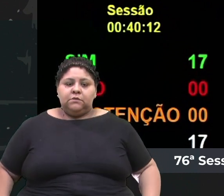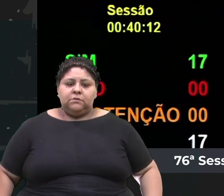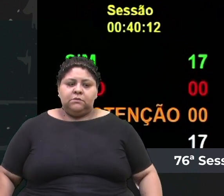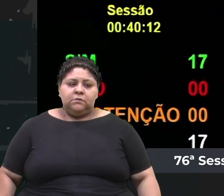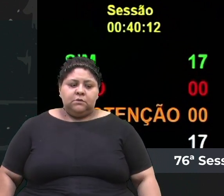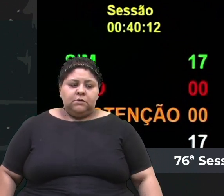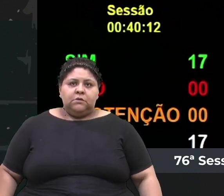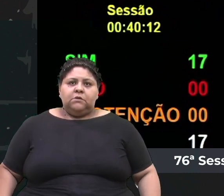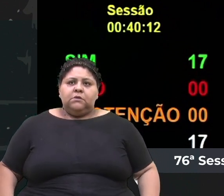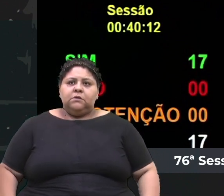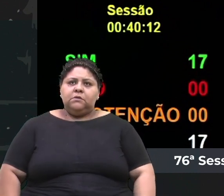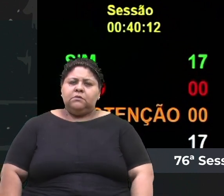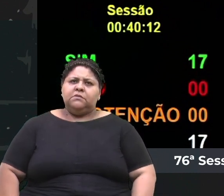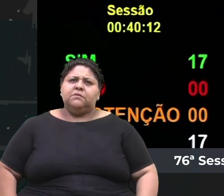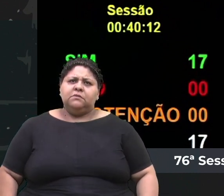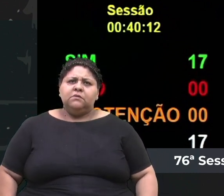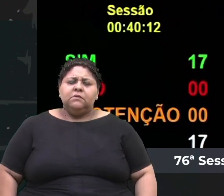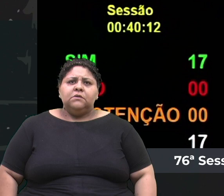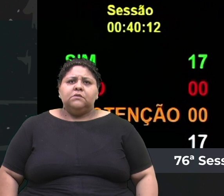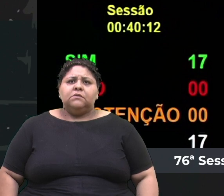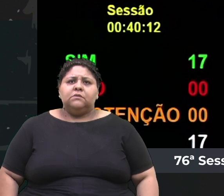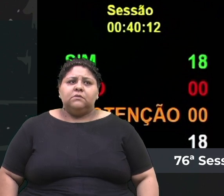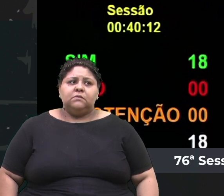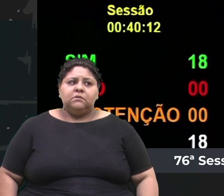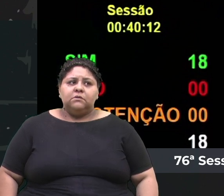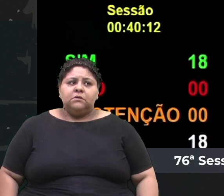sim. Vota sim.